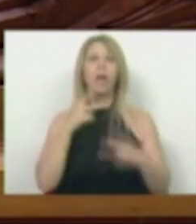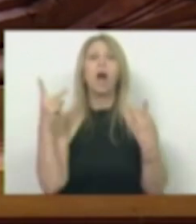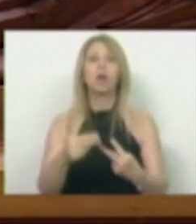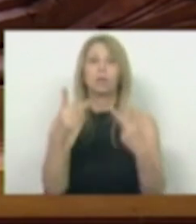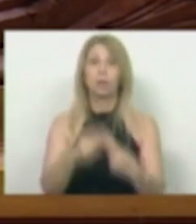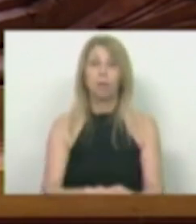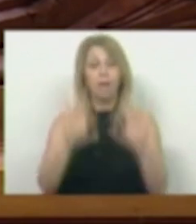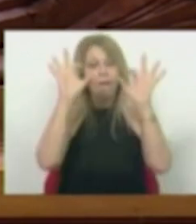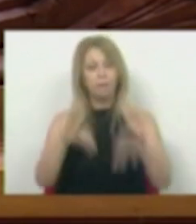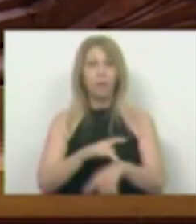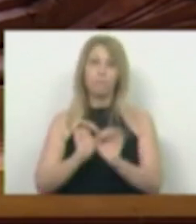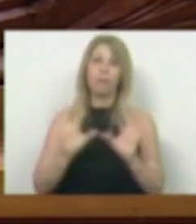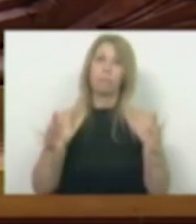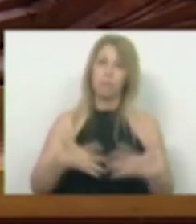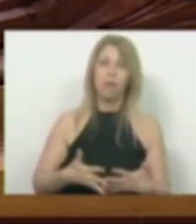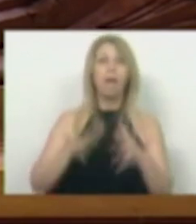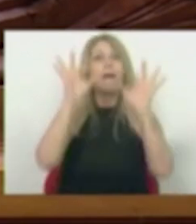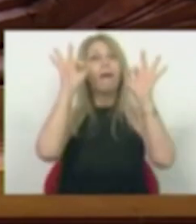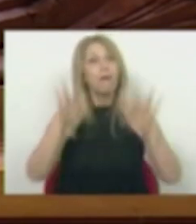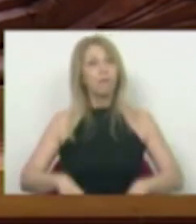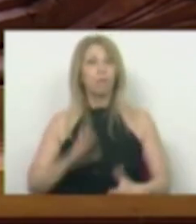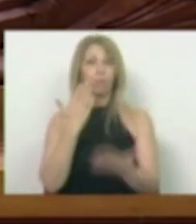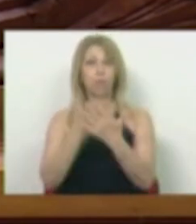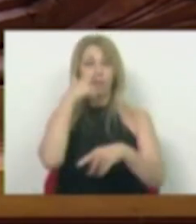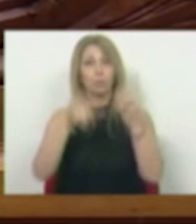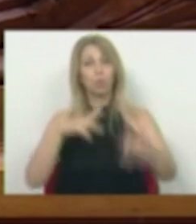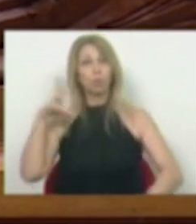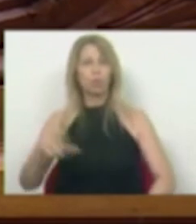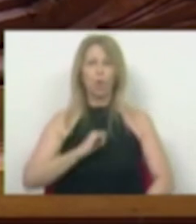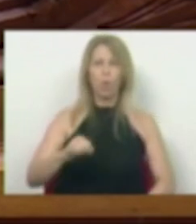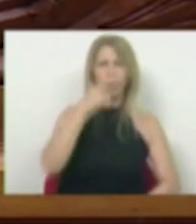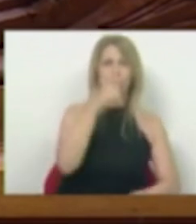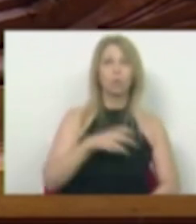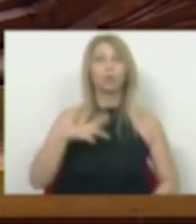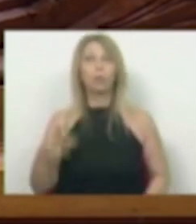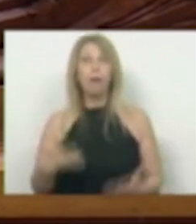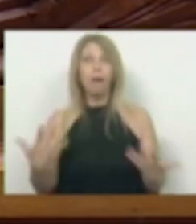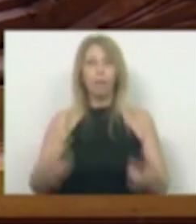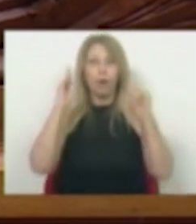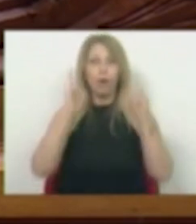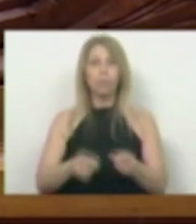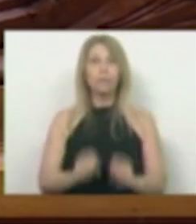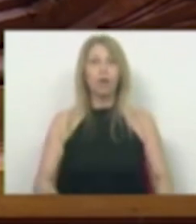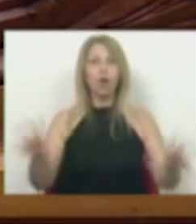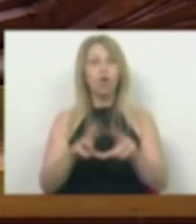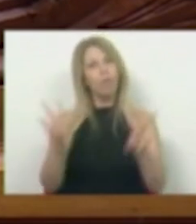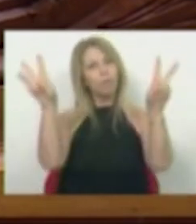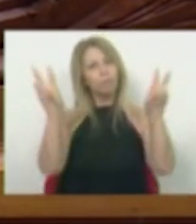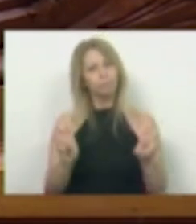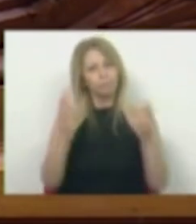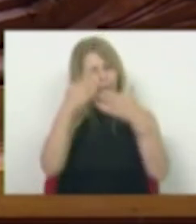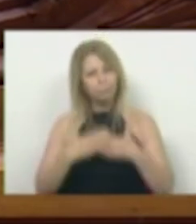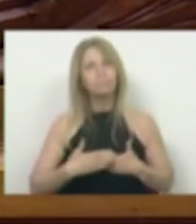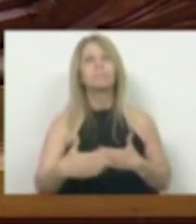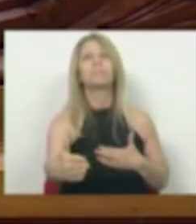virámos a página da pandemia, virámos a página que colocava portugueses contra portugueses e estamos agora a começar um novo capítulo.